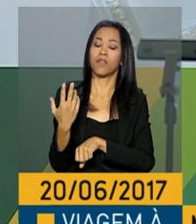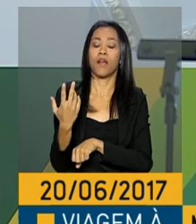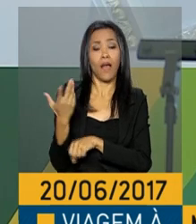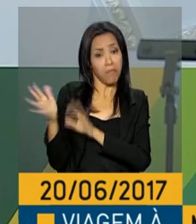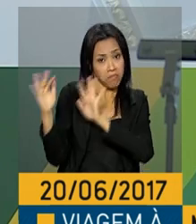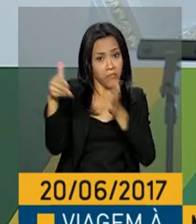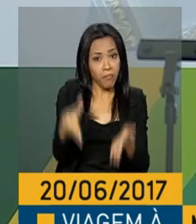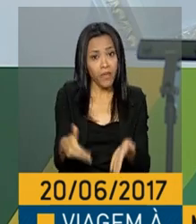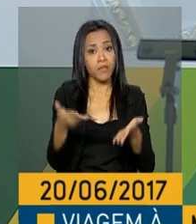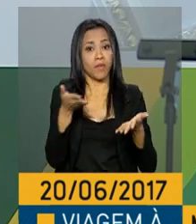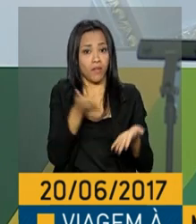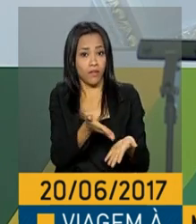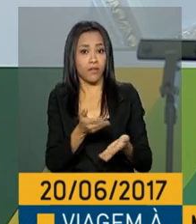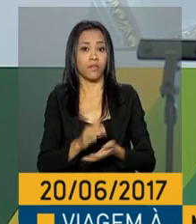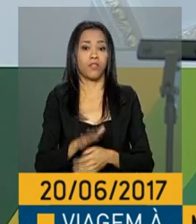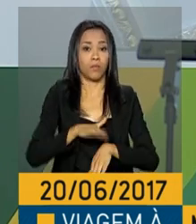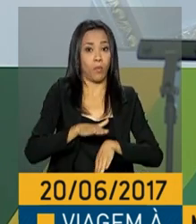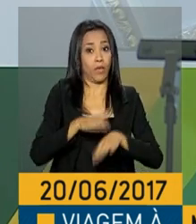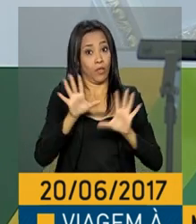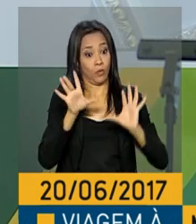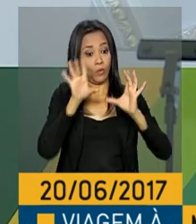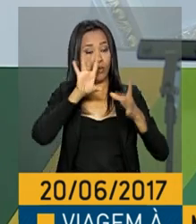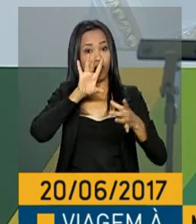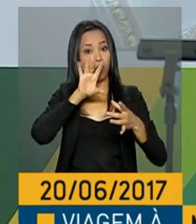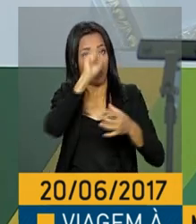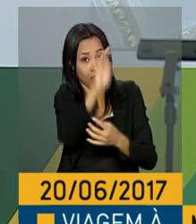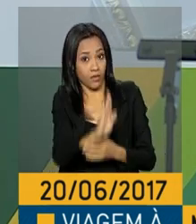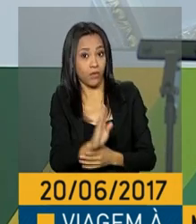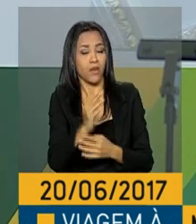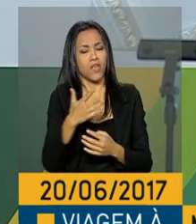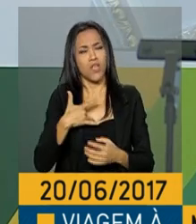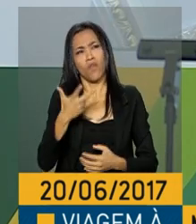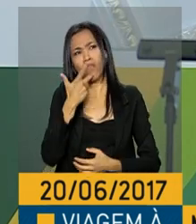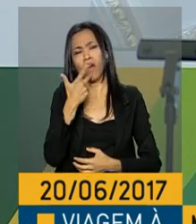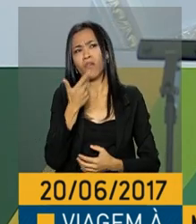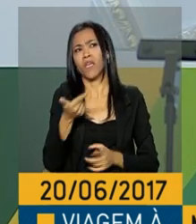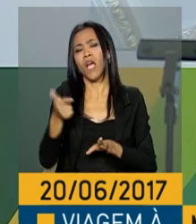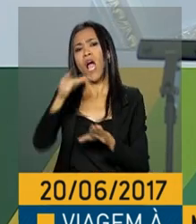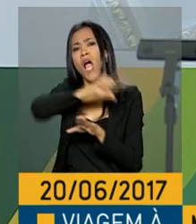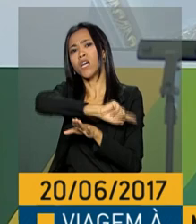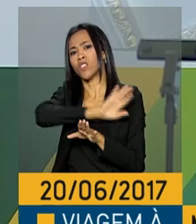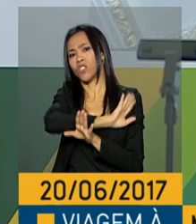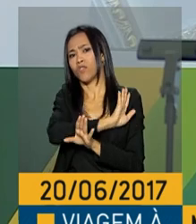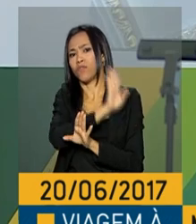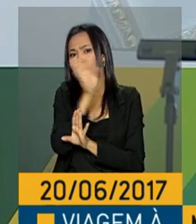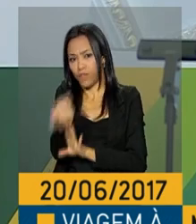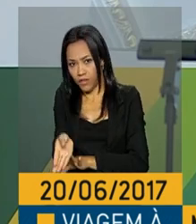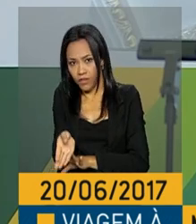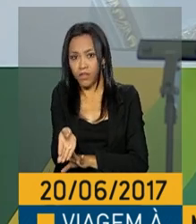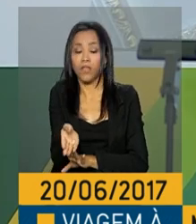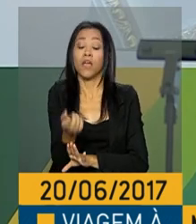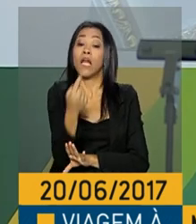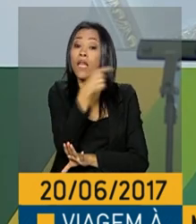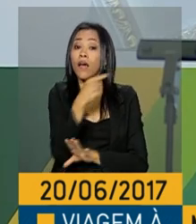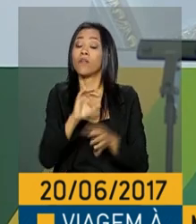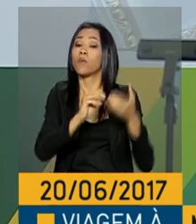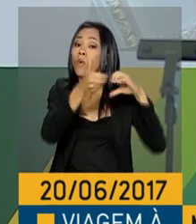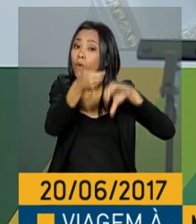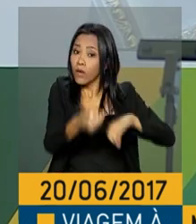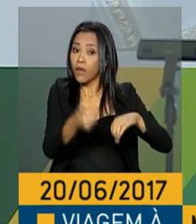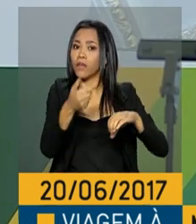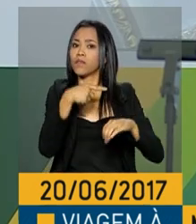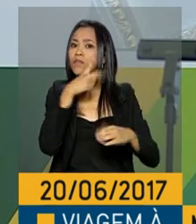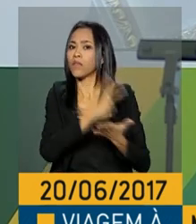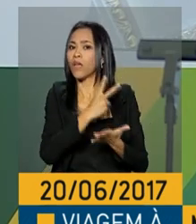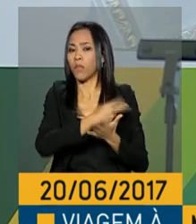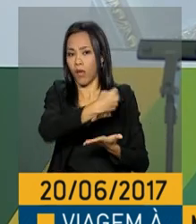deste momento. E eu falo isso com muita tranquilidade, porque antes da minha vinda a Moscou, o Congresso Nacional, que tem me apoiado e apoiado